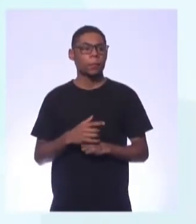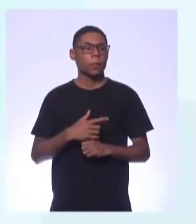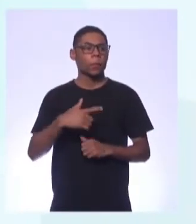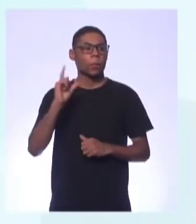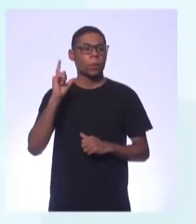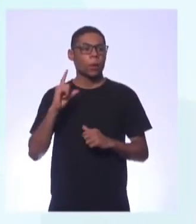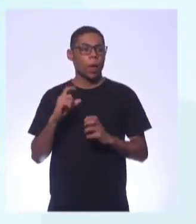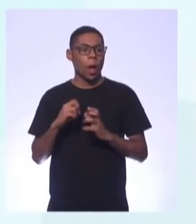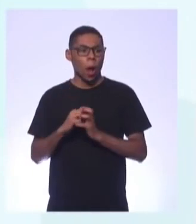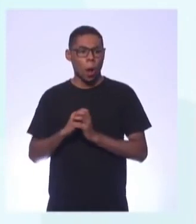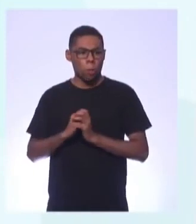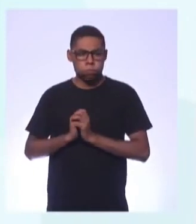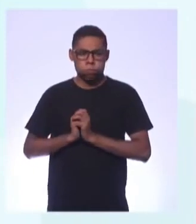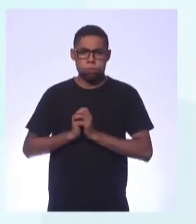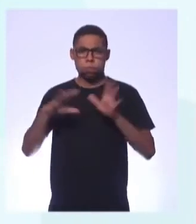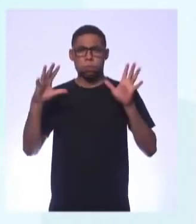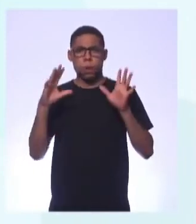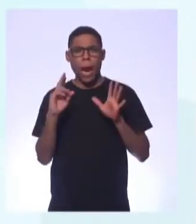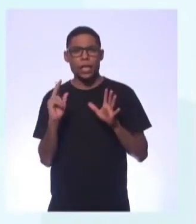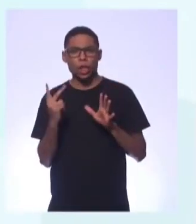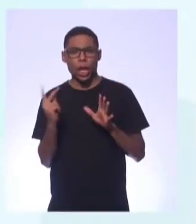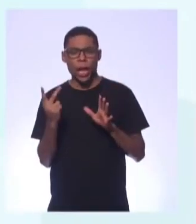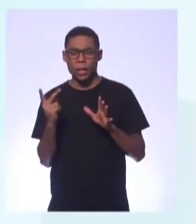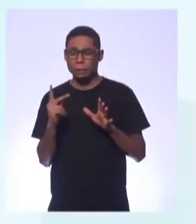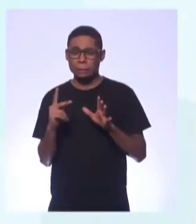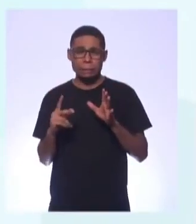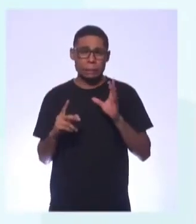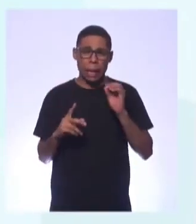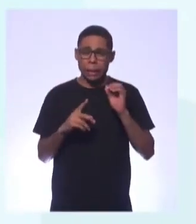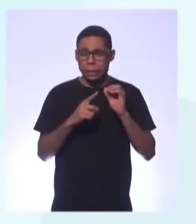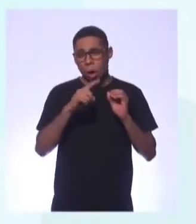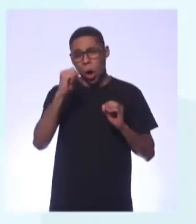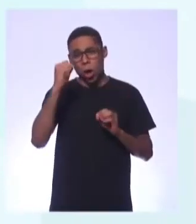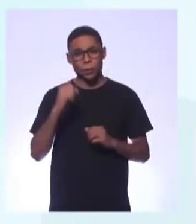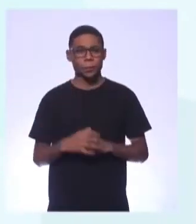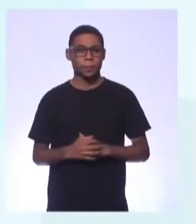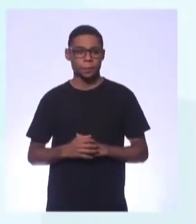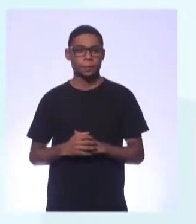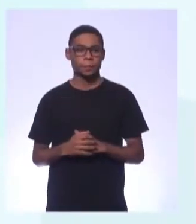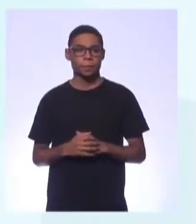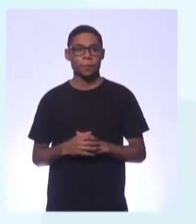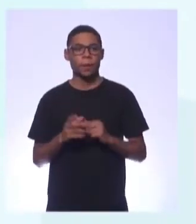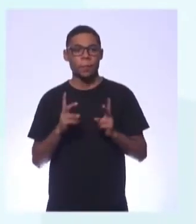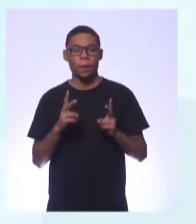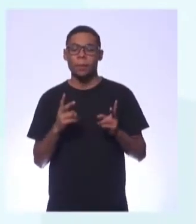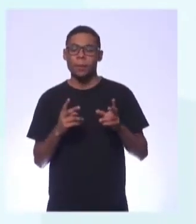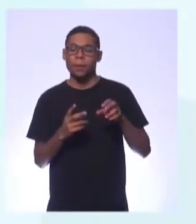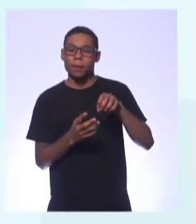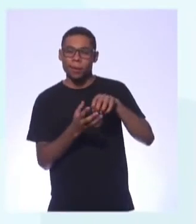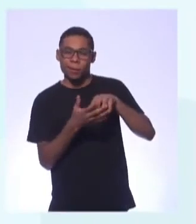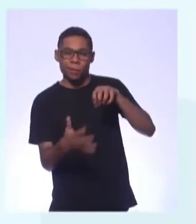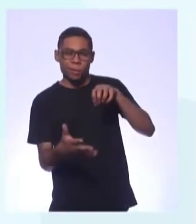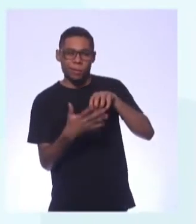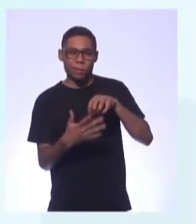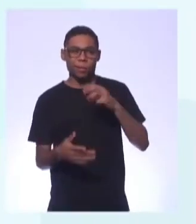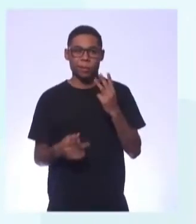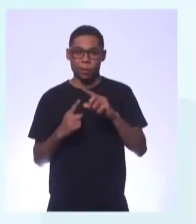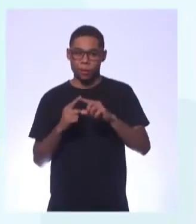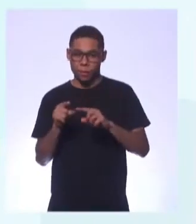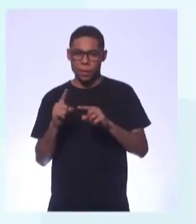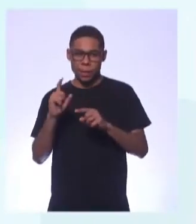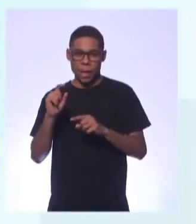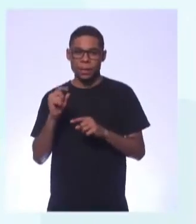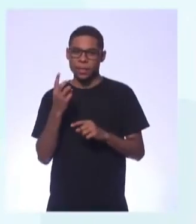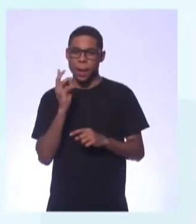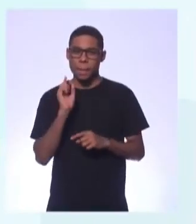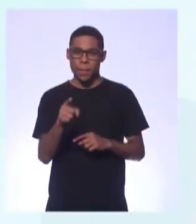Tá vendo? A bomba de hidrogênio é a potência lá, 10 elevado a 8, né? O filamento de uma lâmpada incandescente, né? Bacana, ó, 3 vezes 10, 3.000